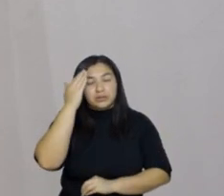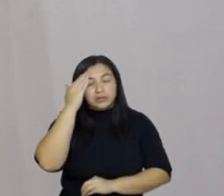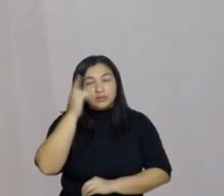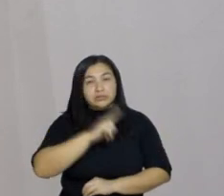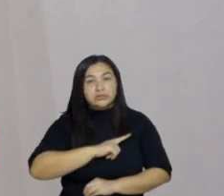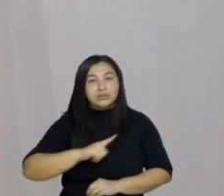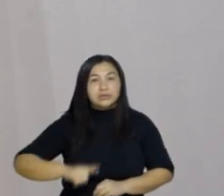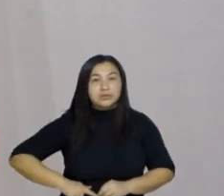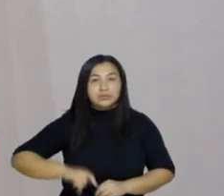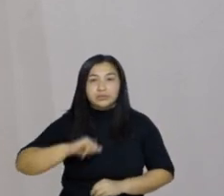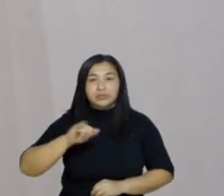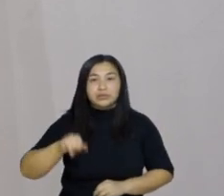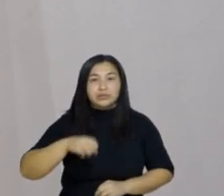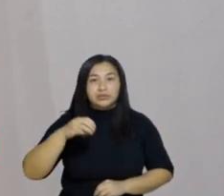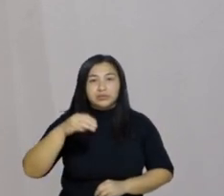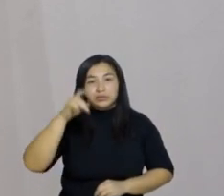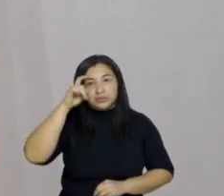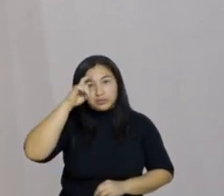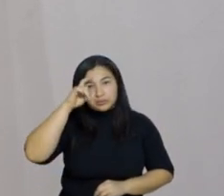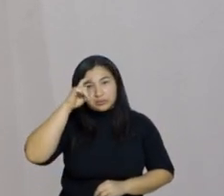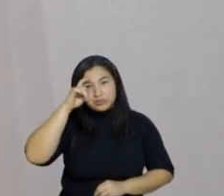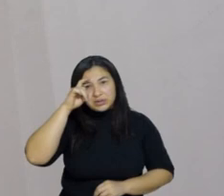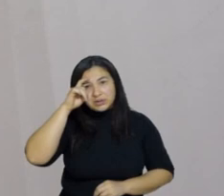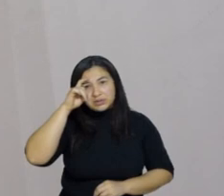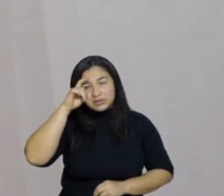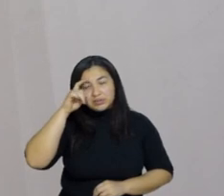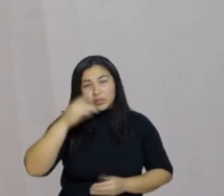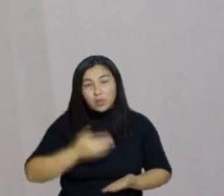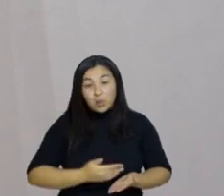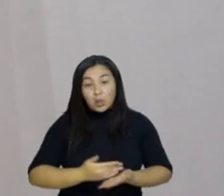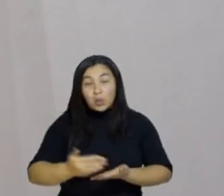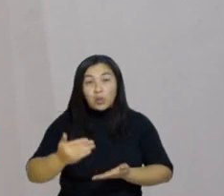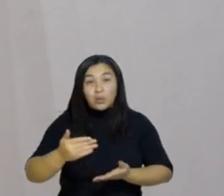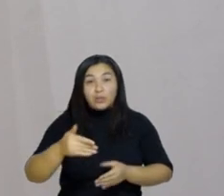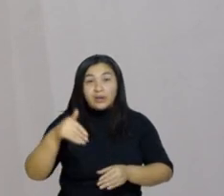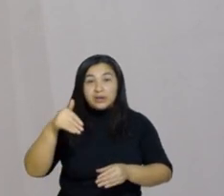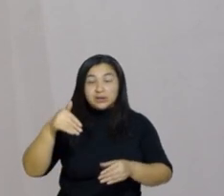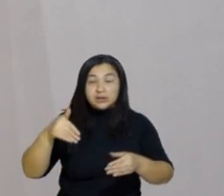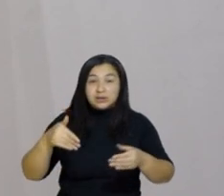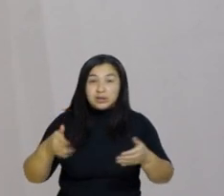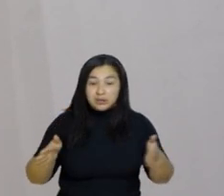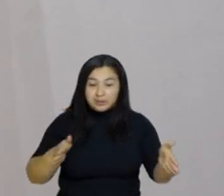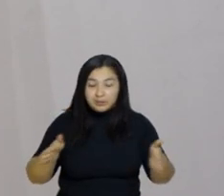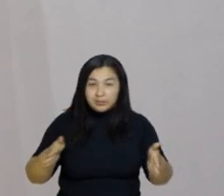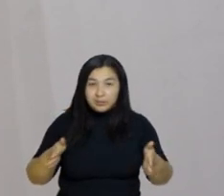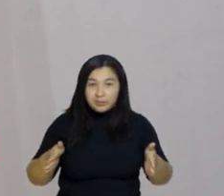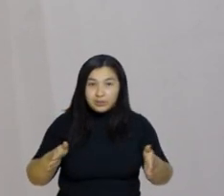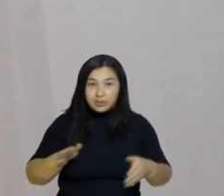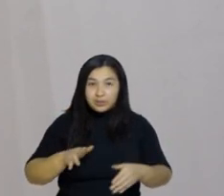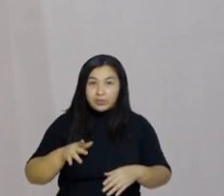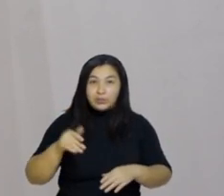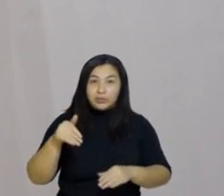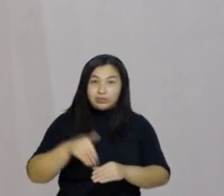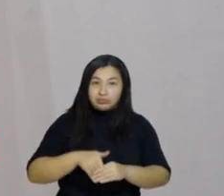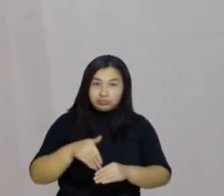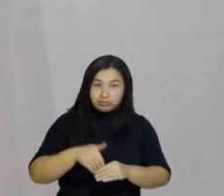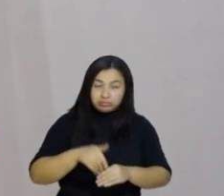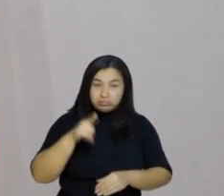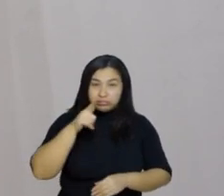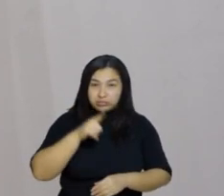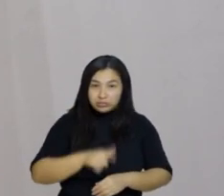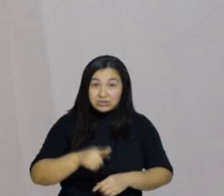encontrou as nossas rodovias estaduais em situação precária, mais de 70%, se não estou equivocado, em situação